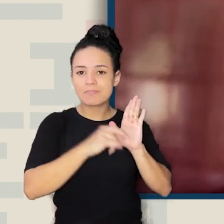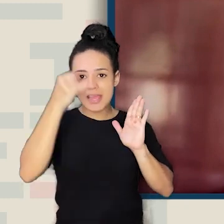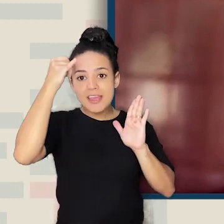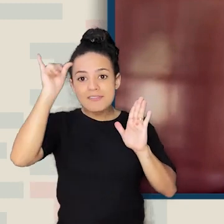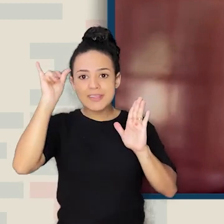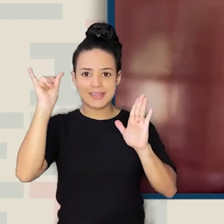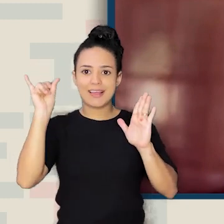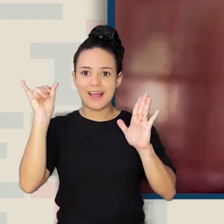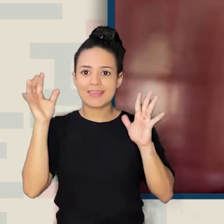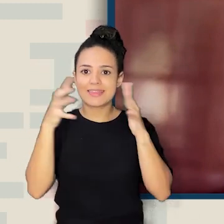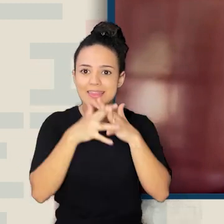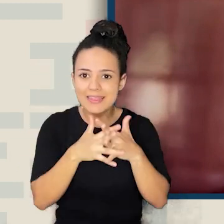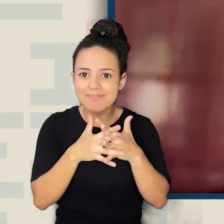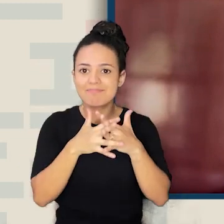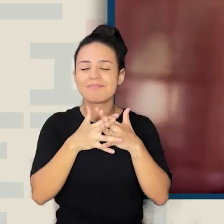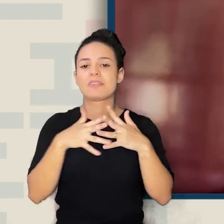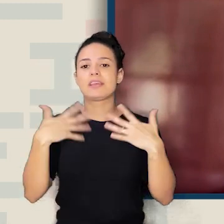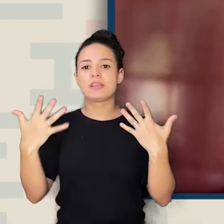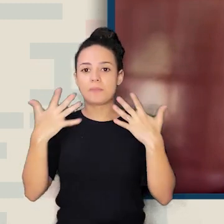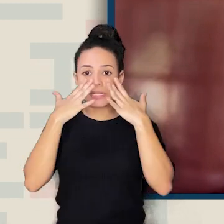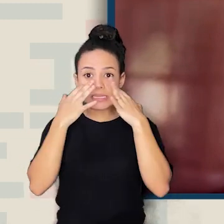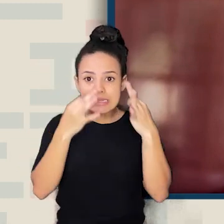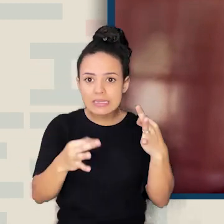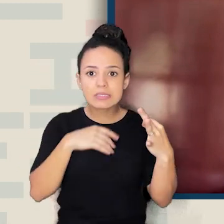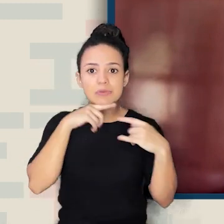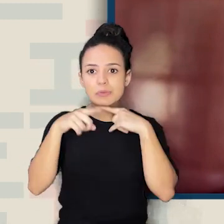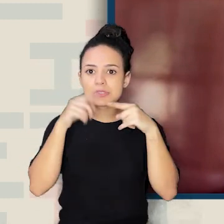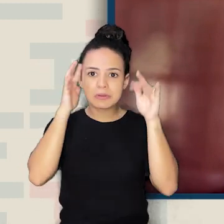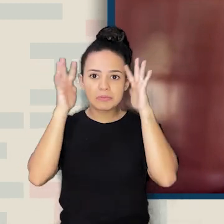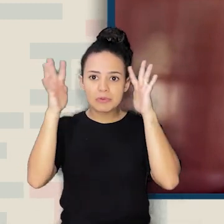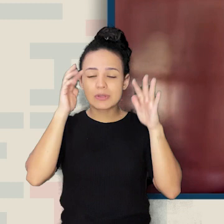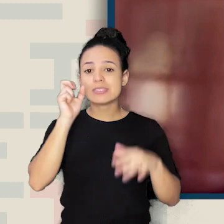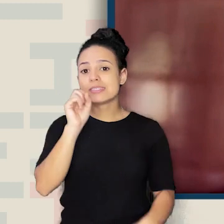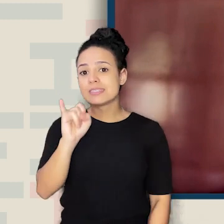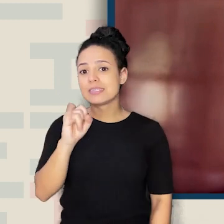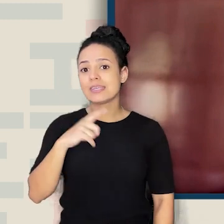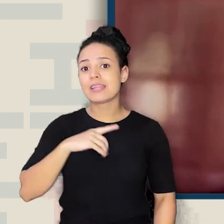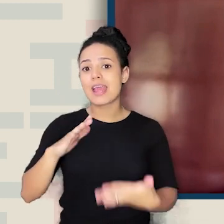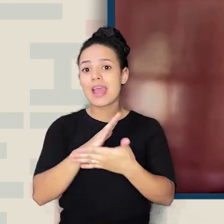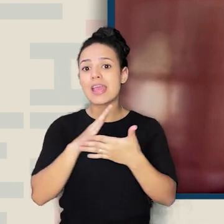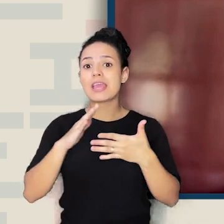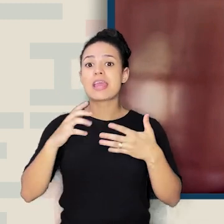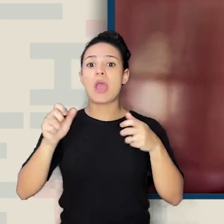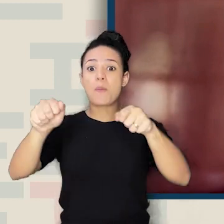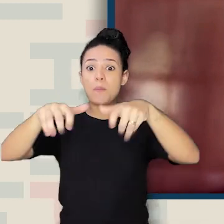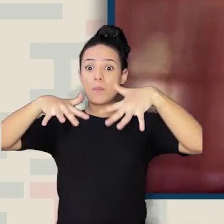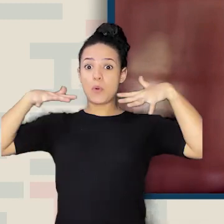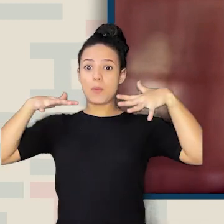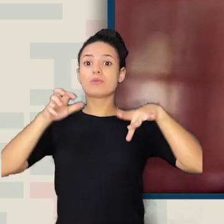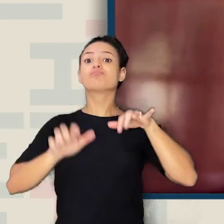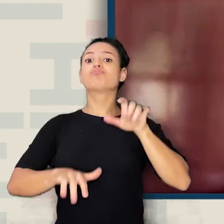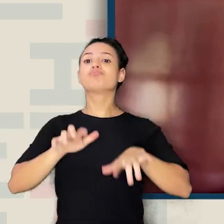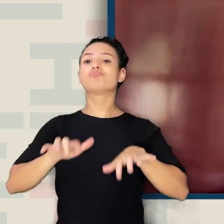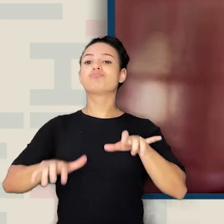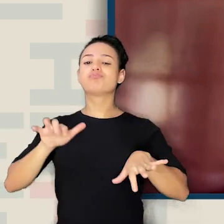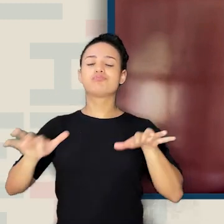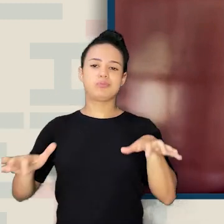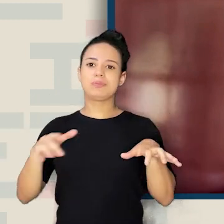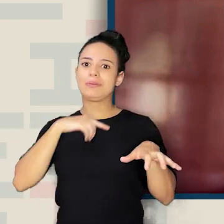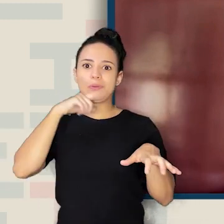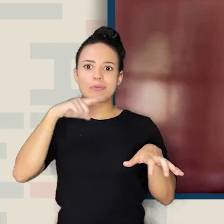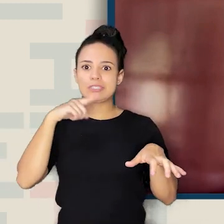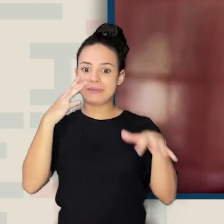não me perder. Então a atenção é muito grande. Eu particularmente não consigo viajar quando eu tô tocando em público assim. Eu consigo viajar quando eu